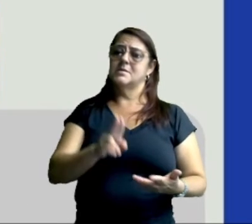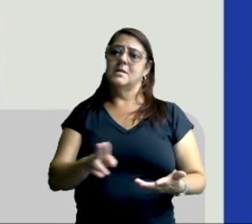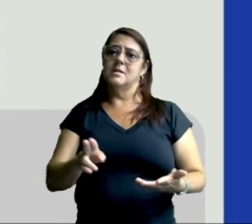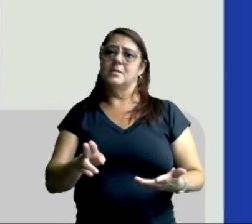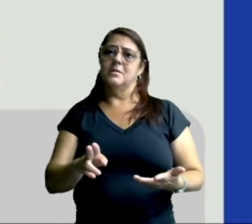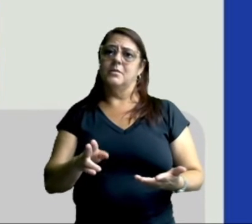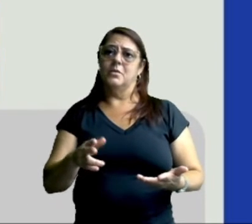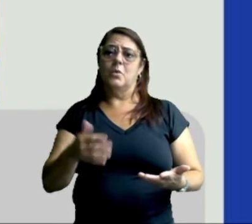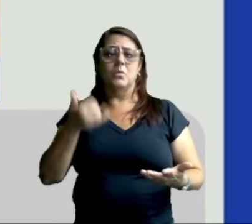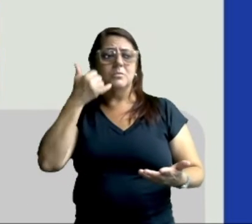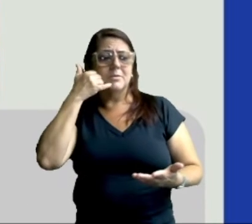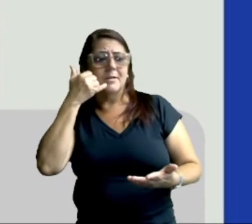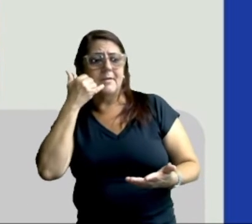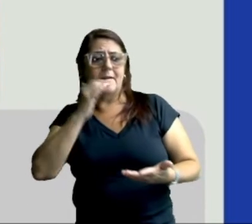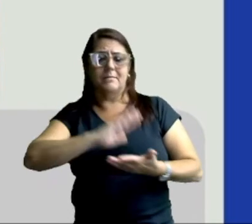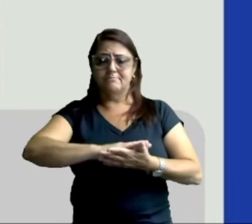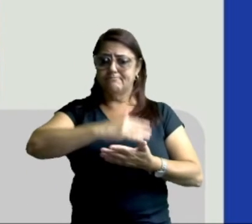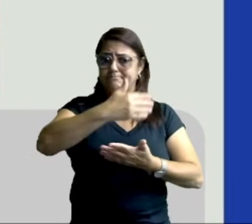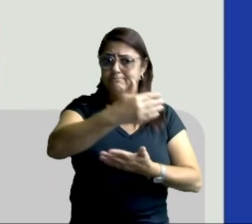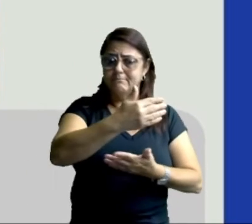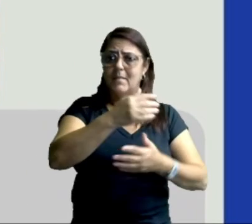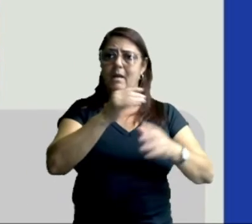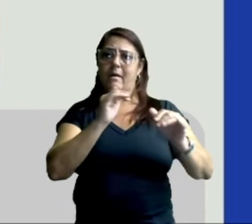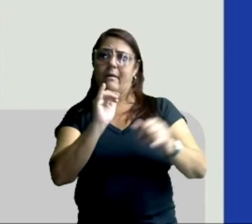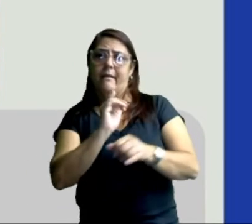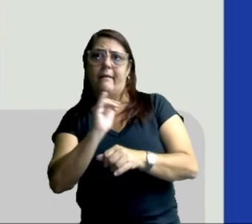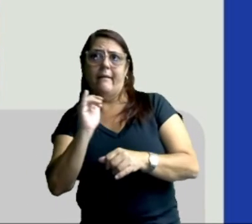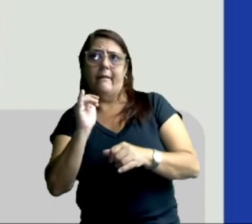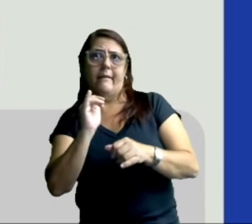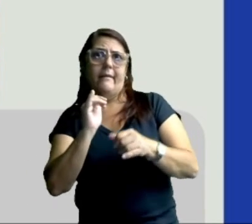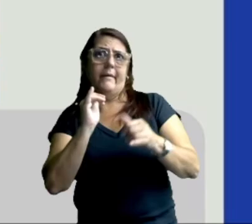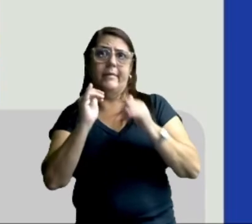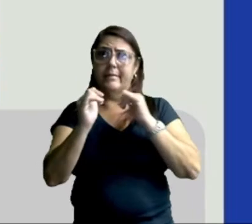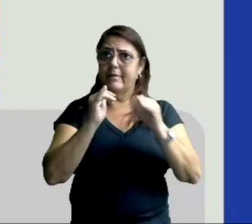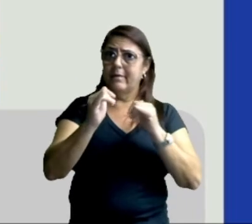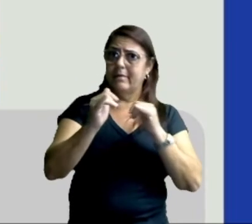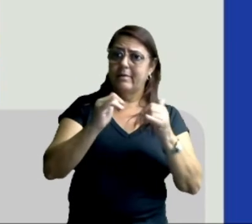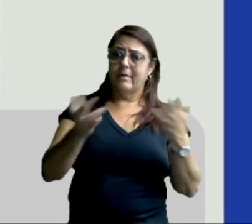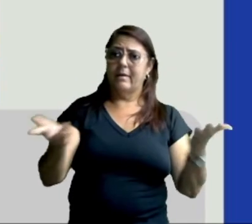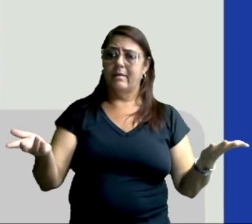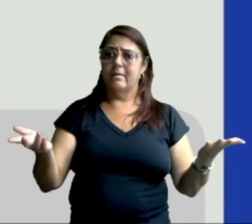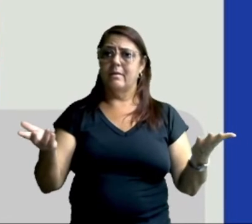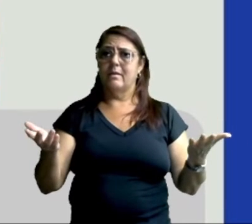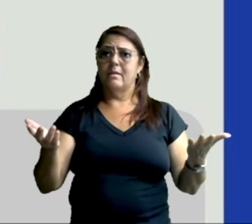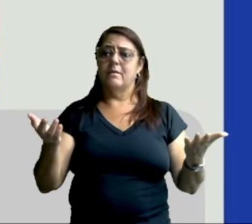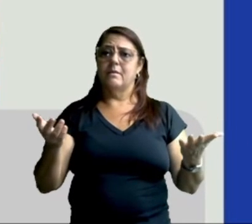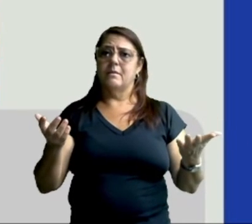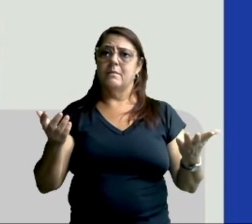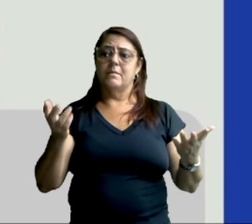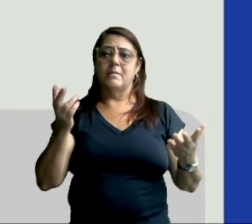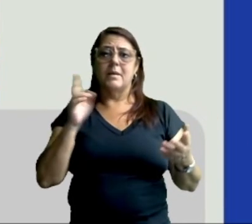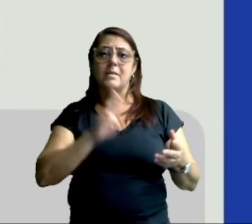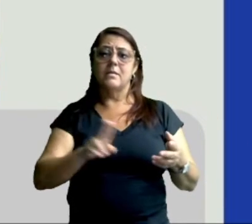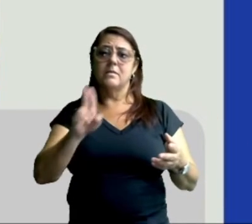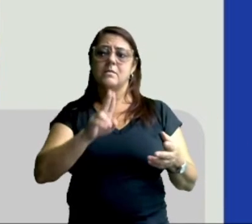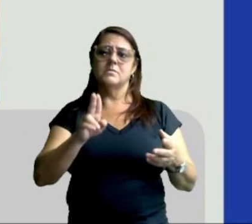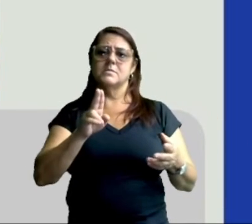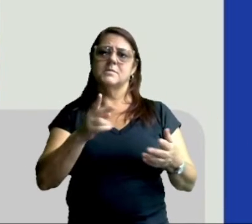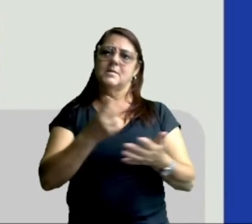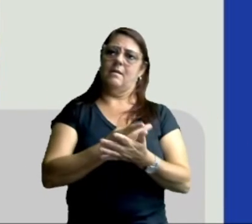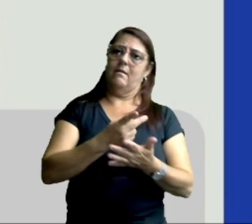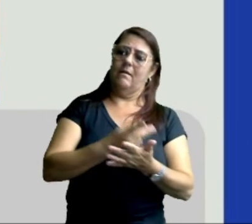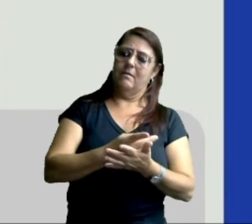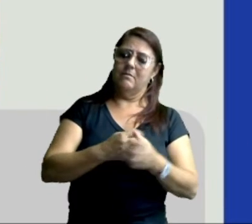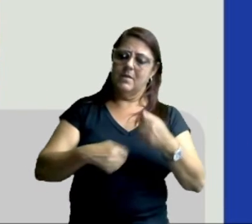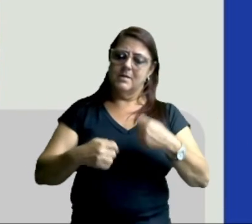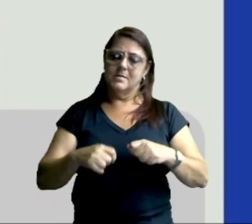ela de fato possa ser um instrumento, né, que ajude e que promova um conhecimento, que promova um crescimento,